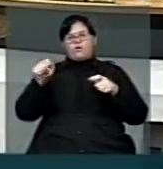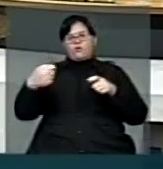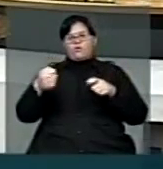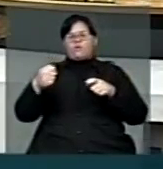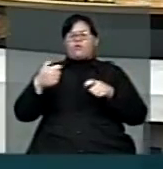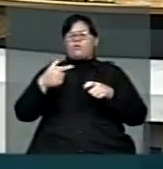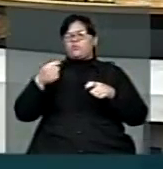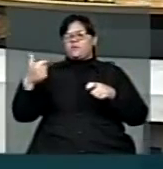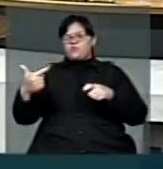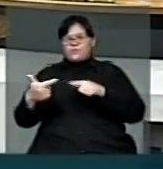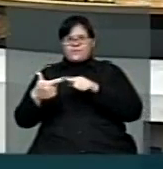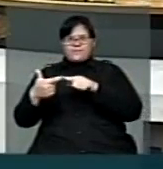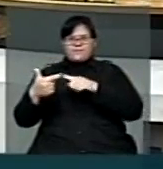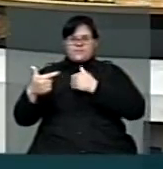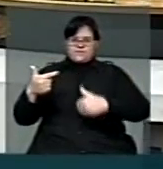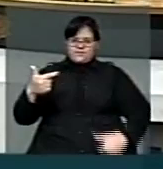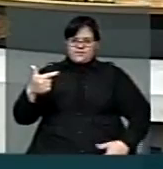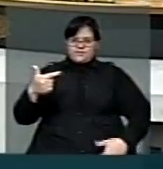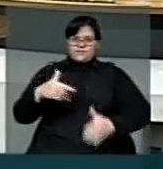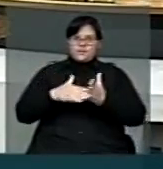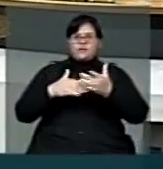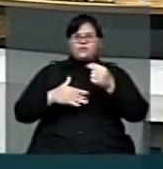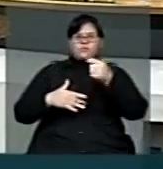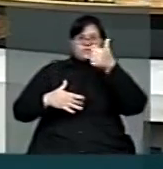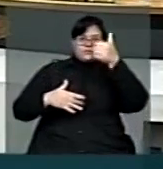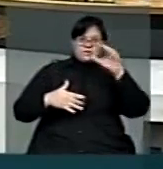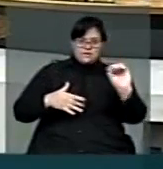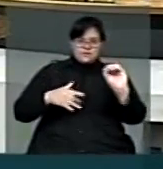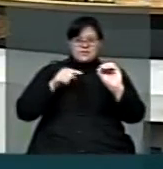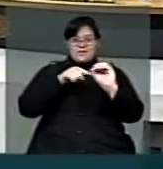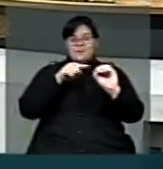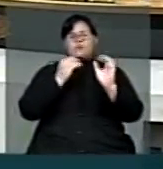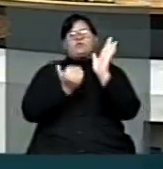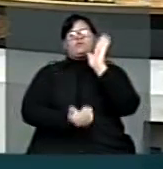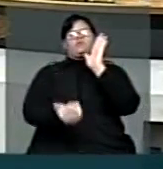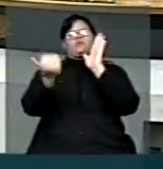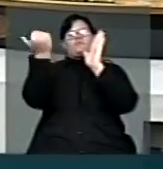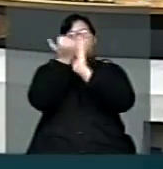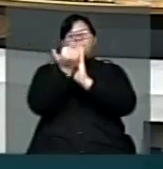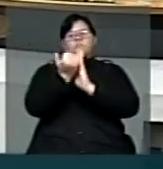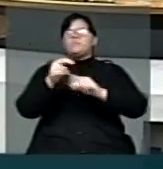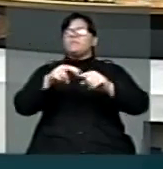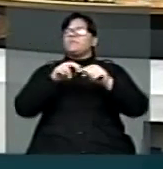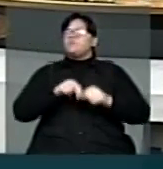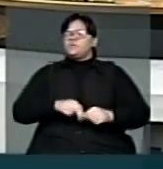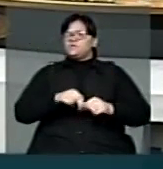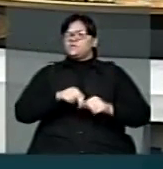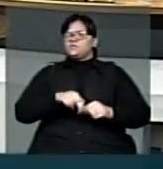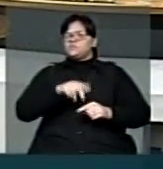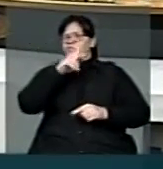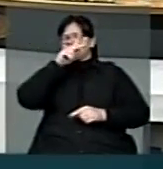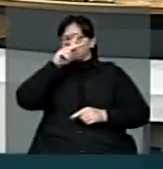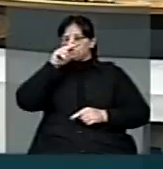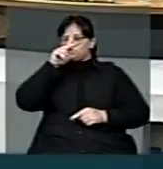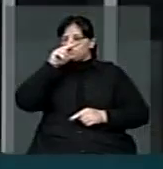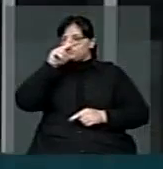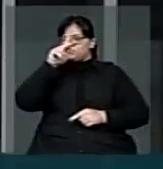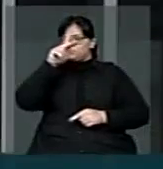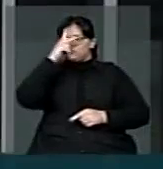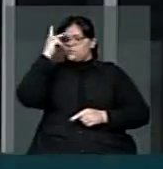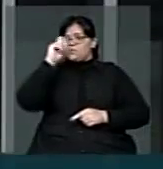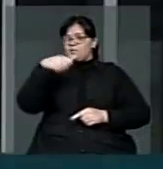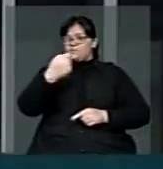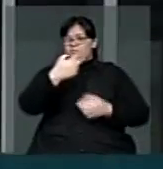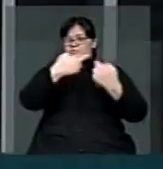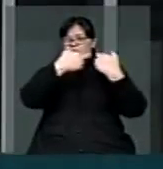2002 e 2010. Esse crescimento é fruto da gestão do governador Wellington Dias, do